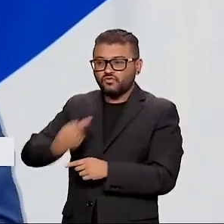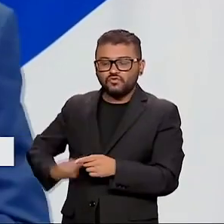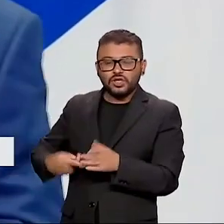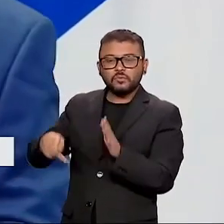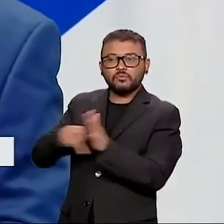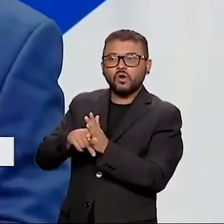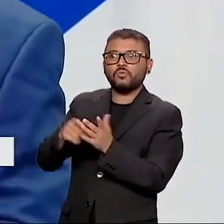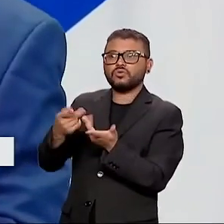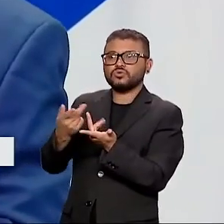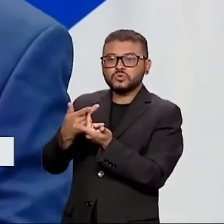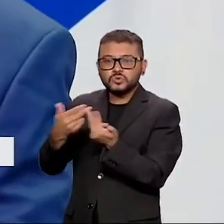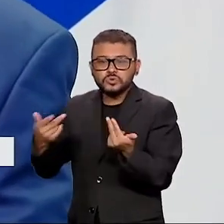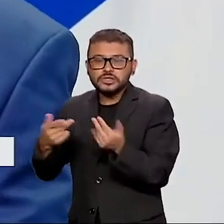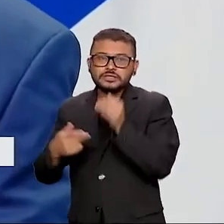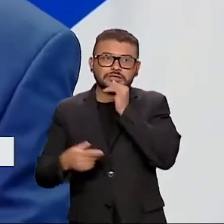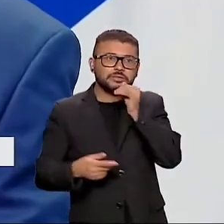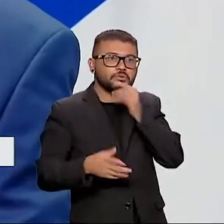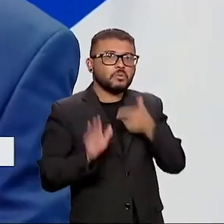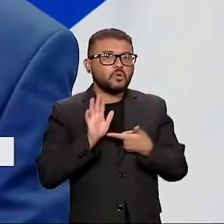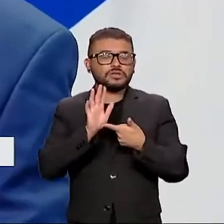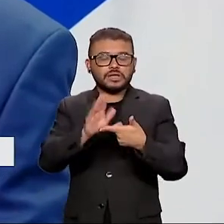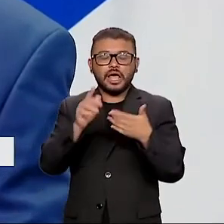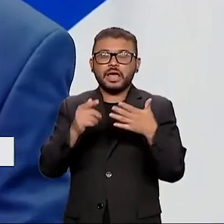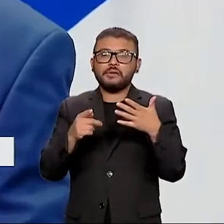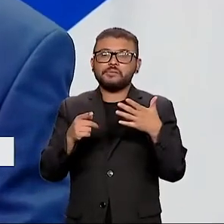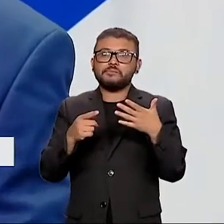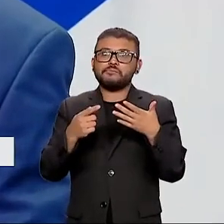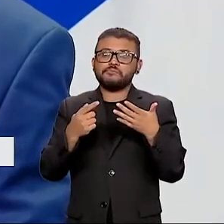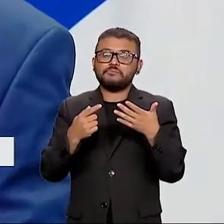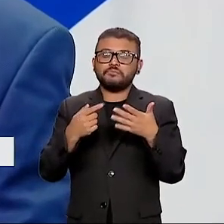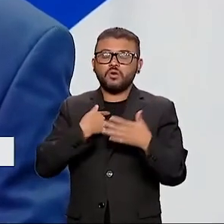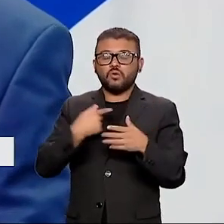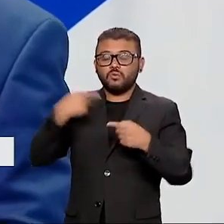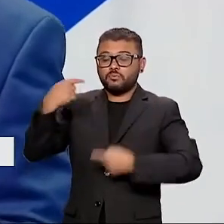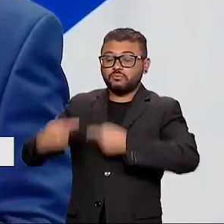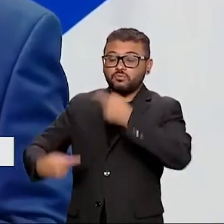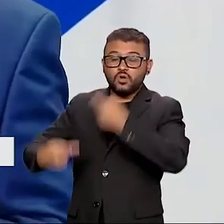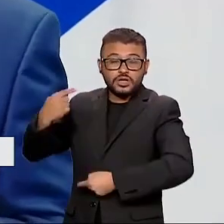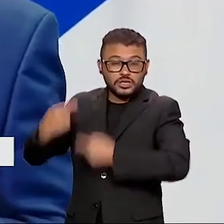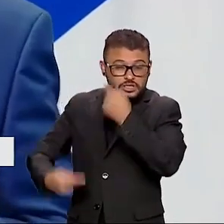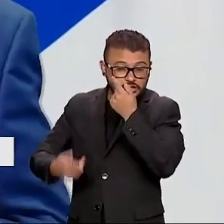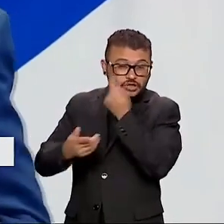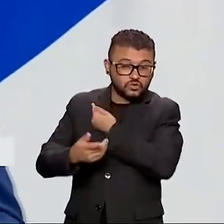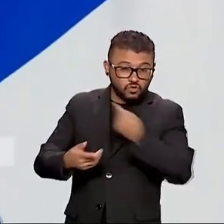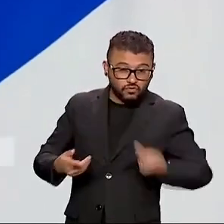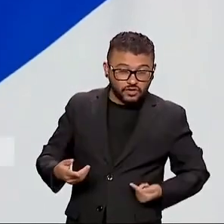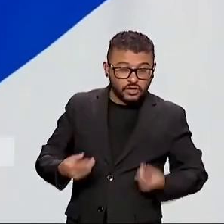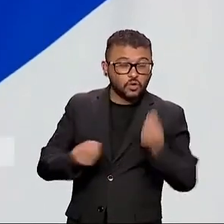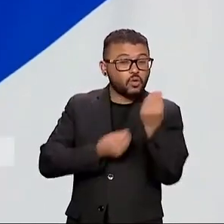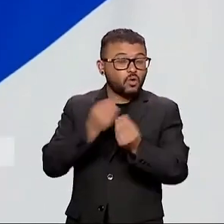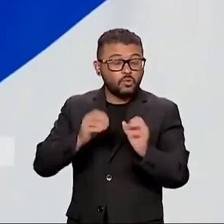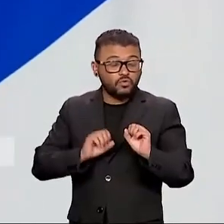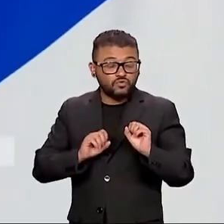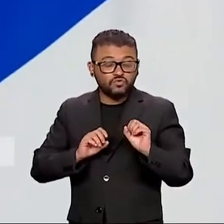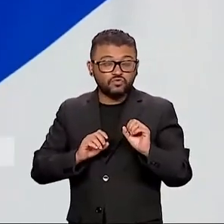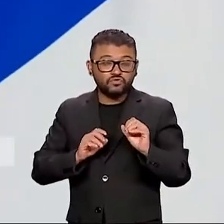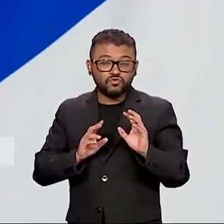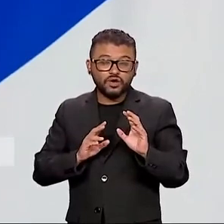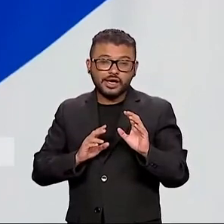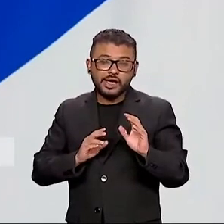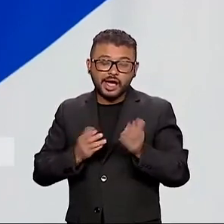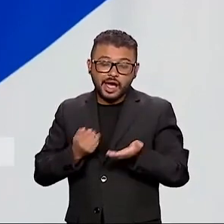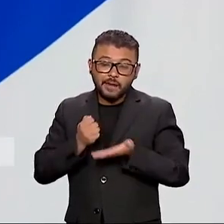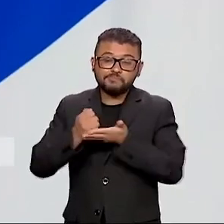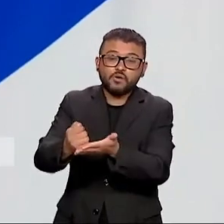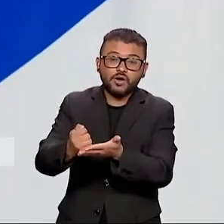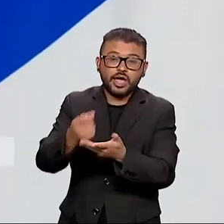se eu destacar para eles as compras governamentais, a possibilidade de fortalecer a indústria nacional chega